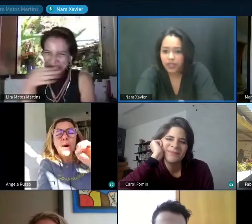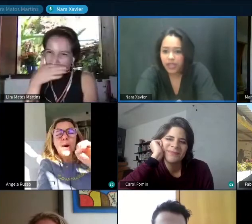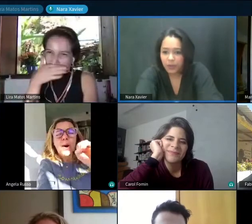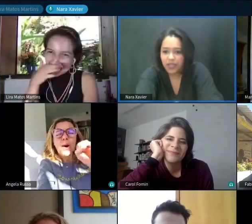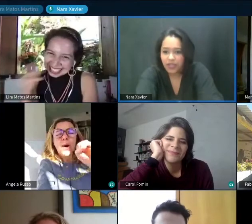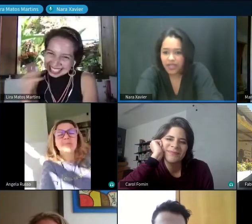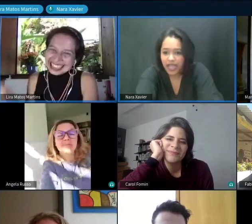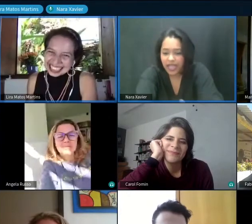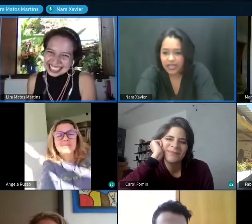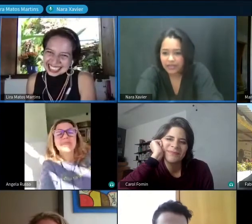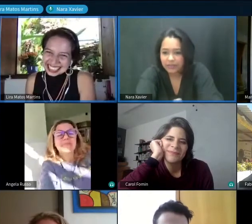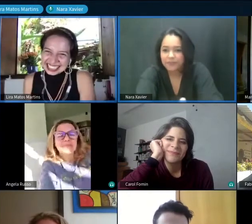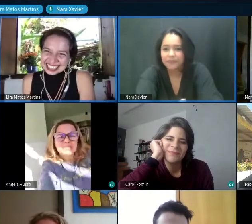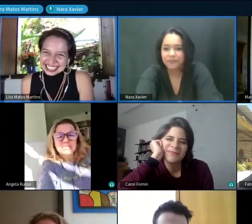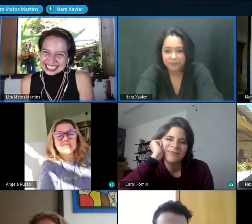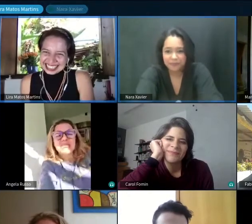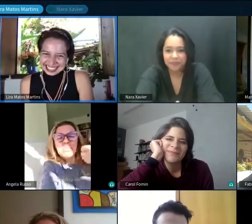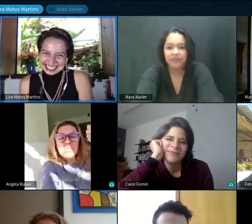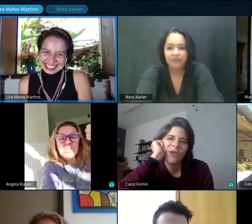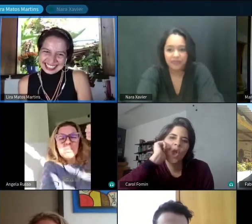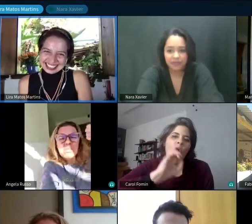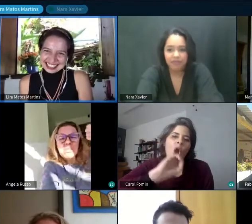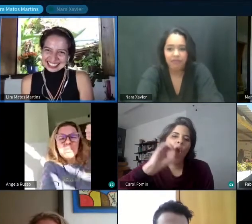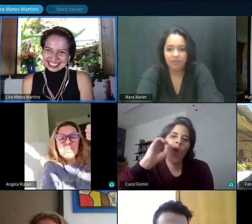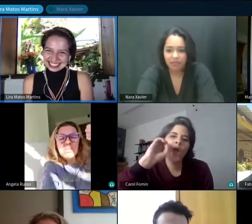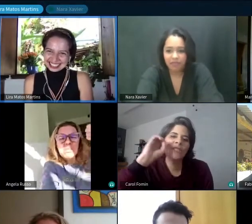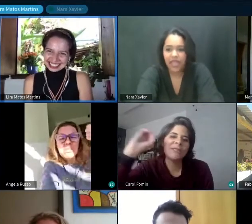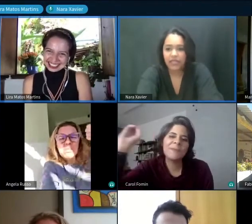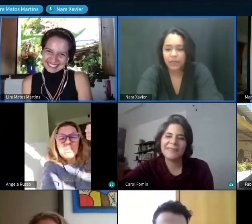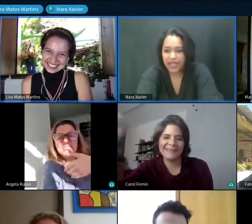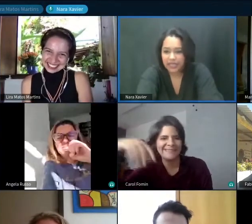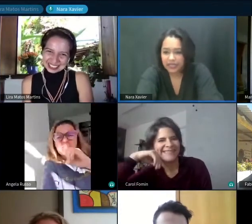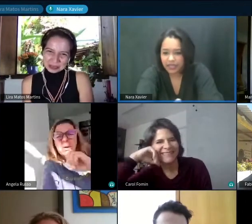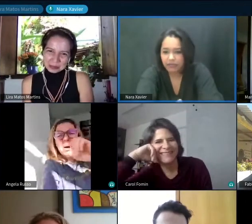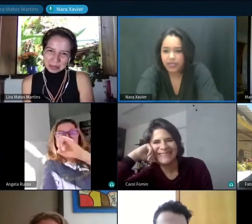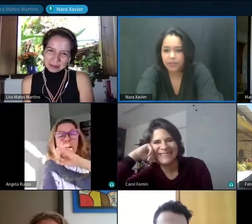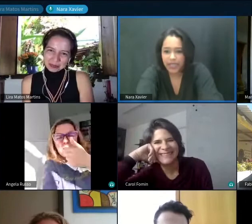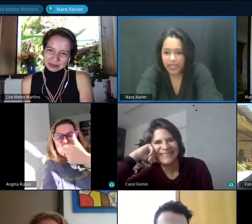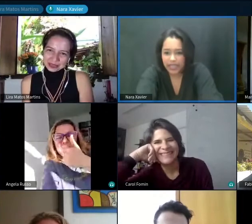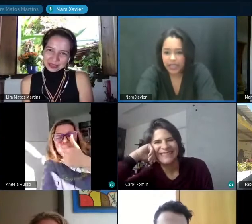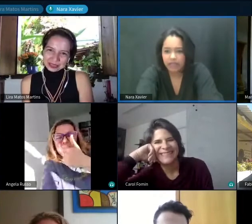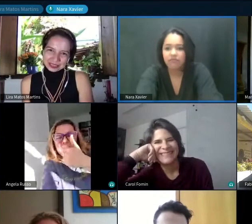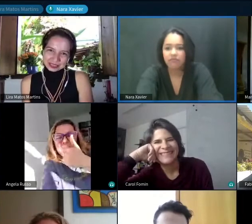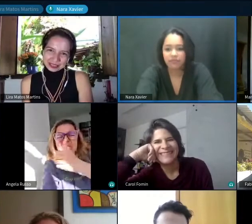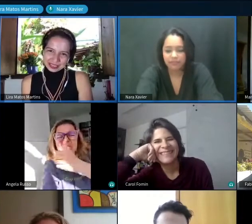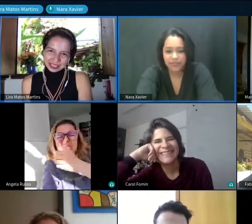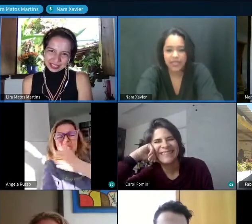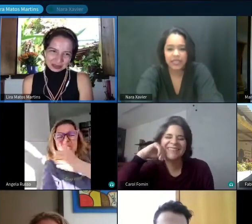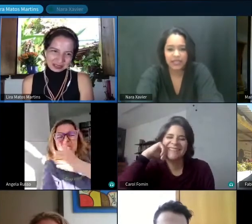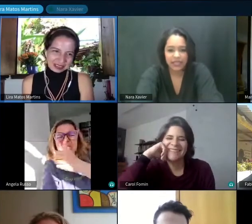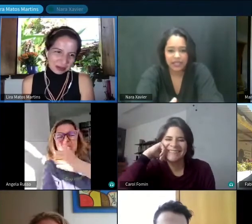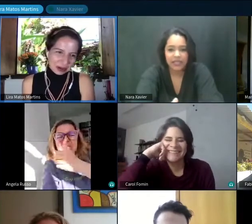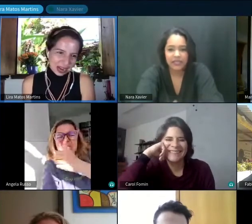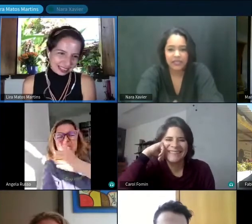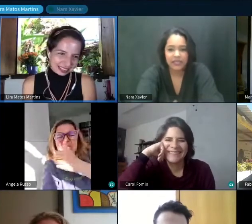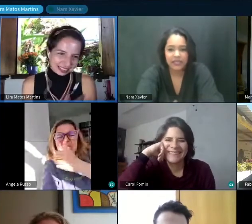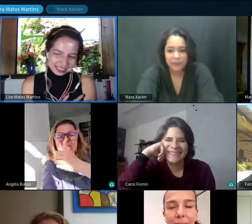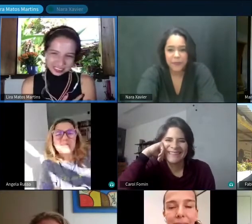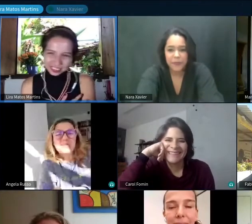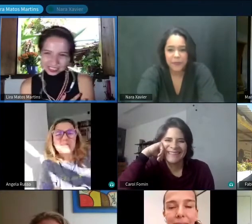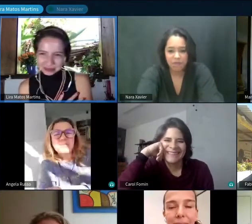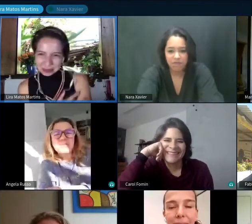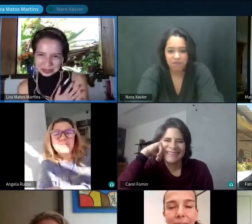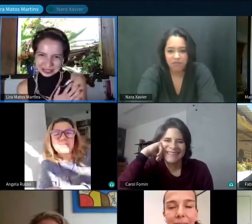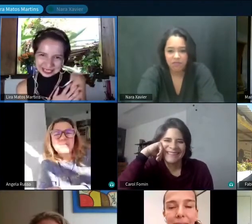Muito boa, né, a opinião dela? A explicação também, né? Gente, tão honrada,